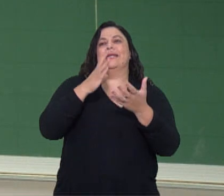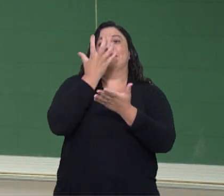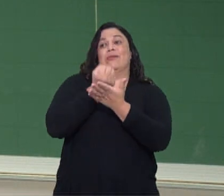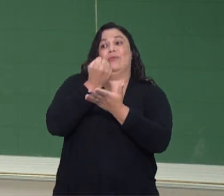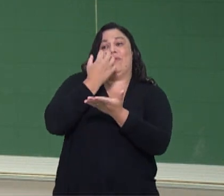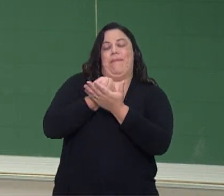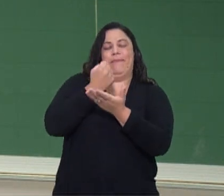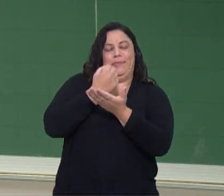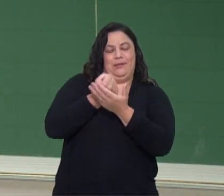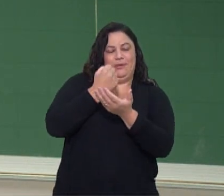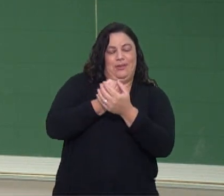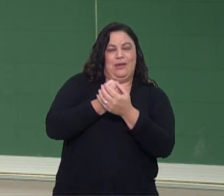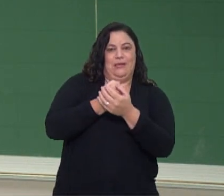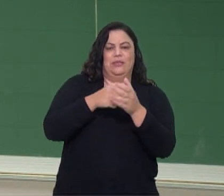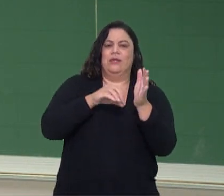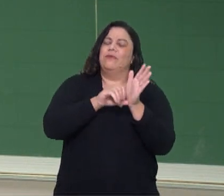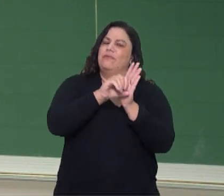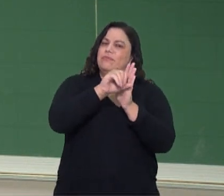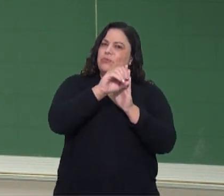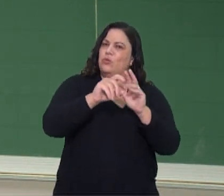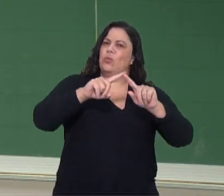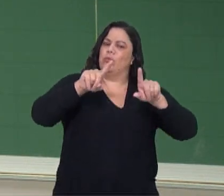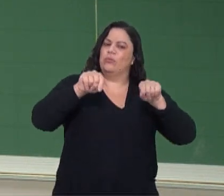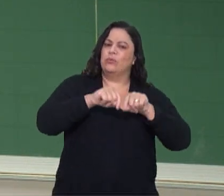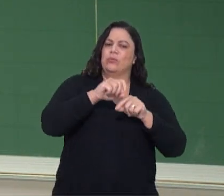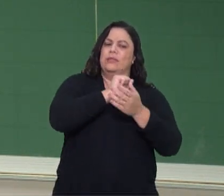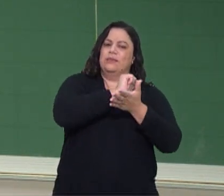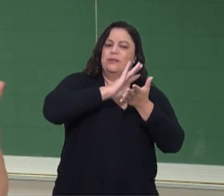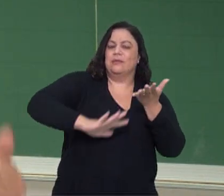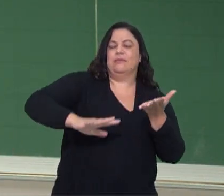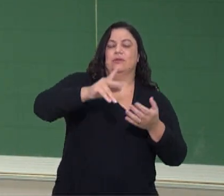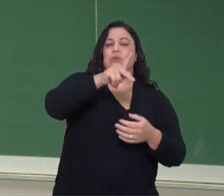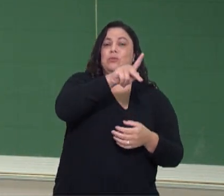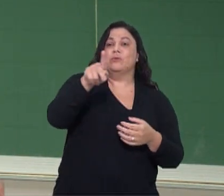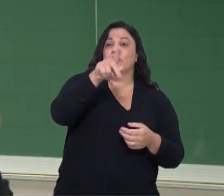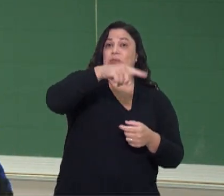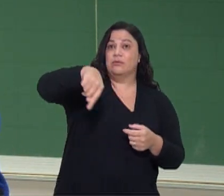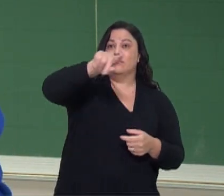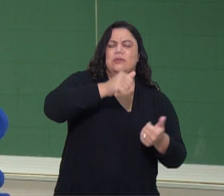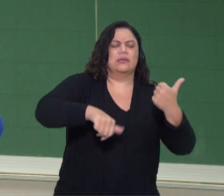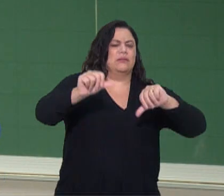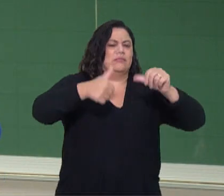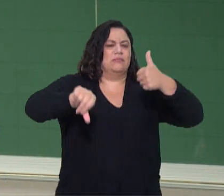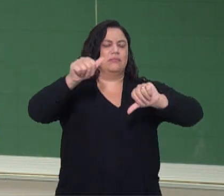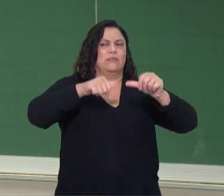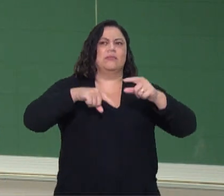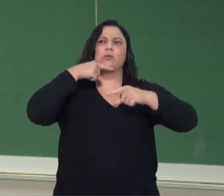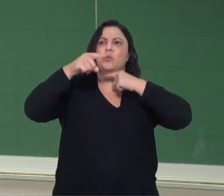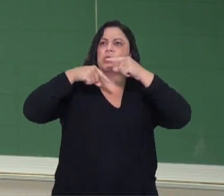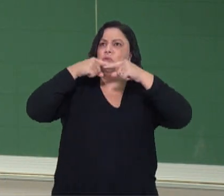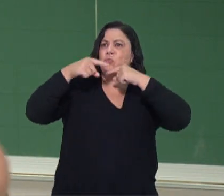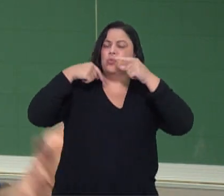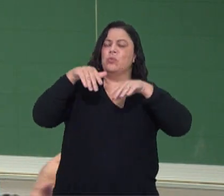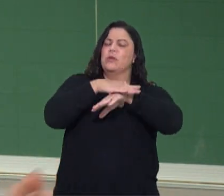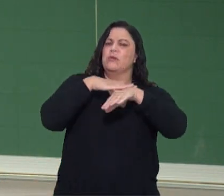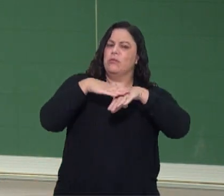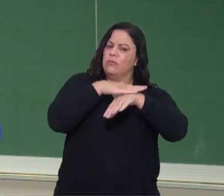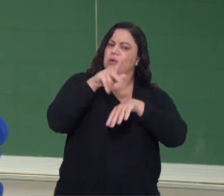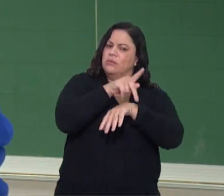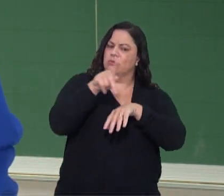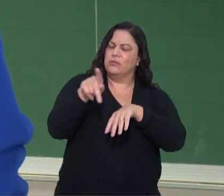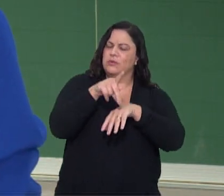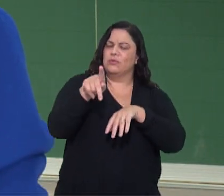as atividades para os professores de vocês avaliarem. Também qualquer dúvida em relação à aula, conversem com o seu professor. E